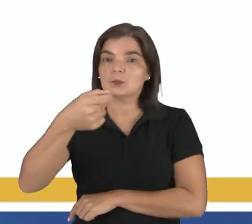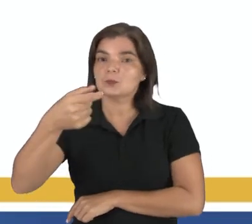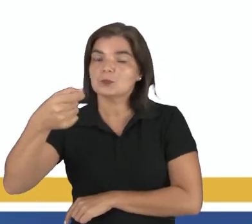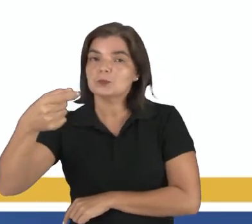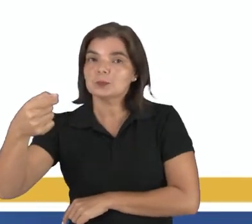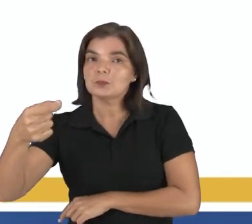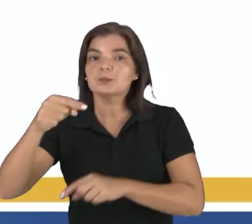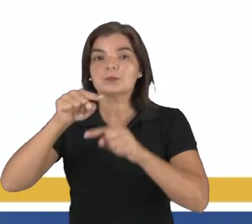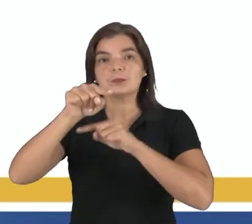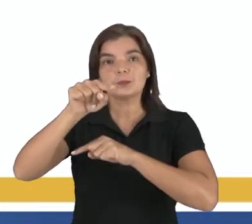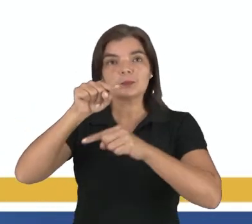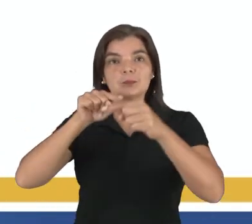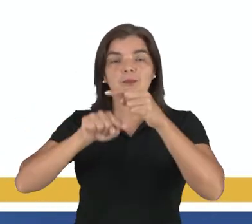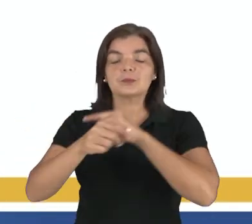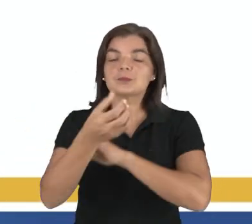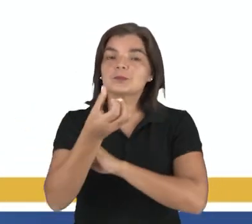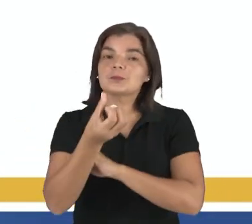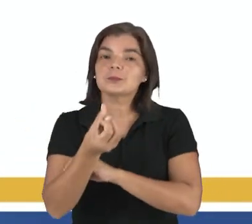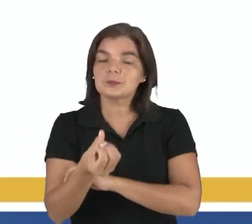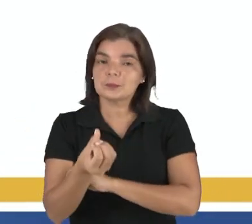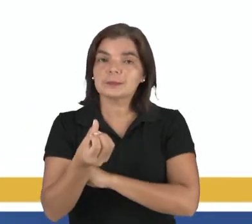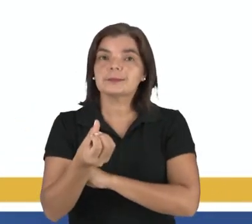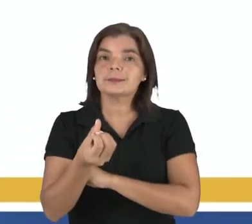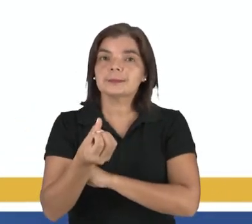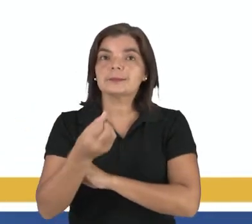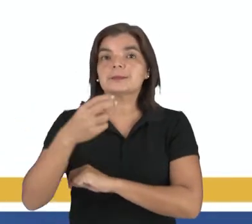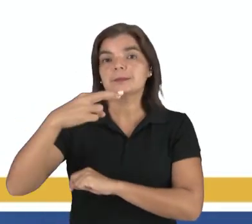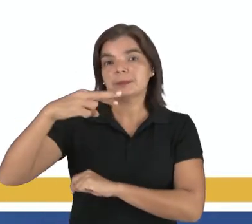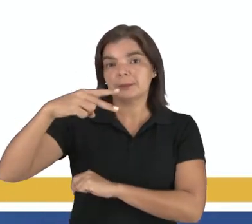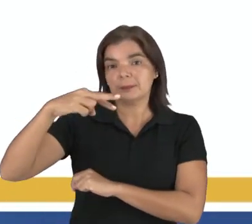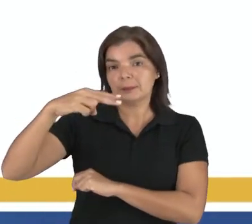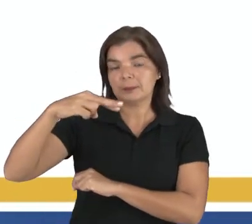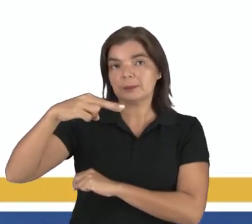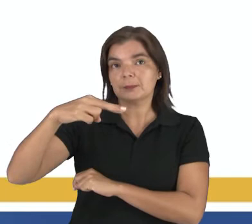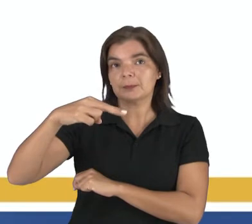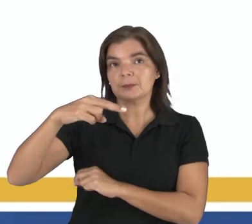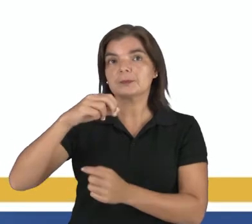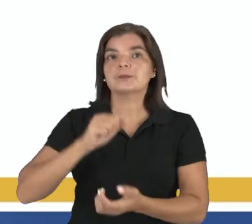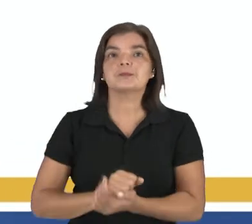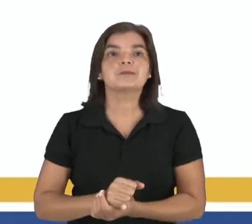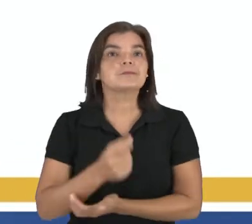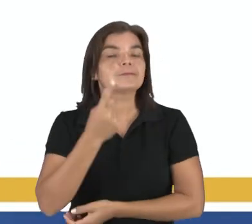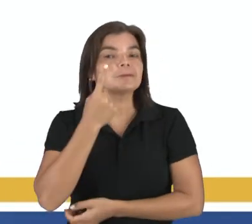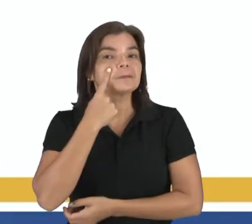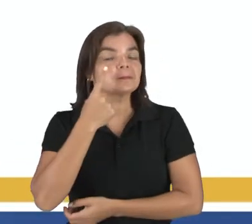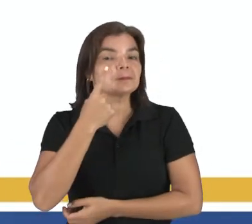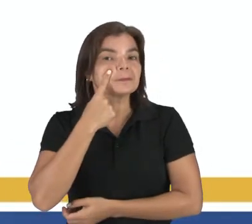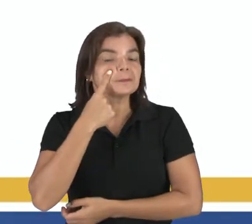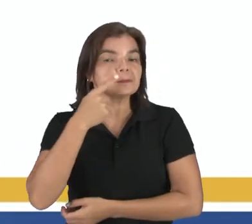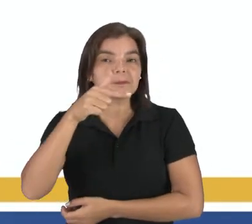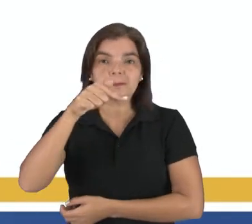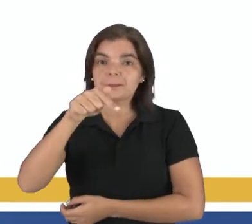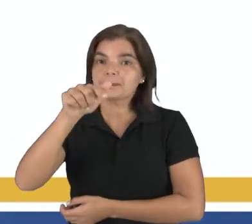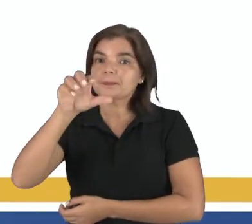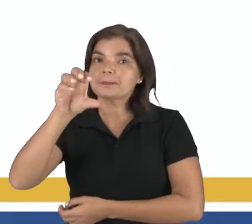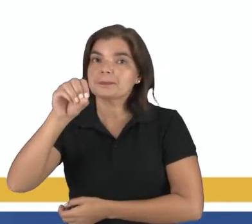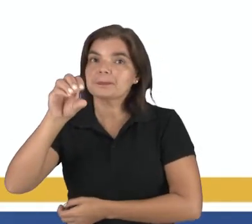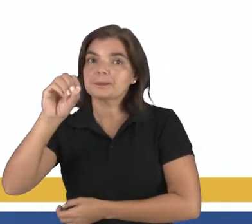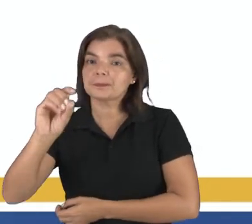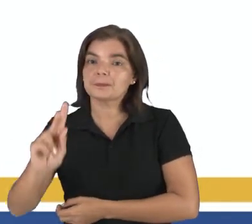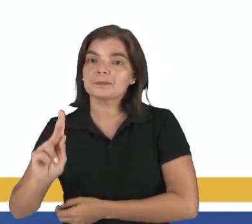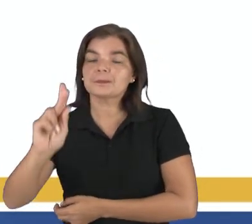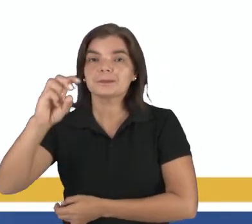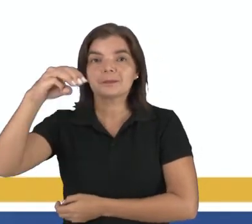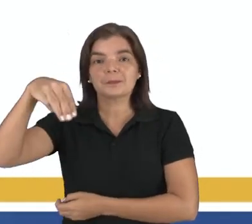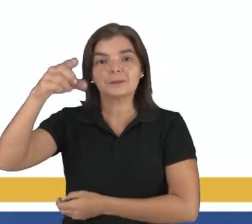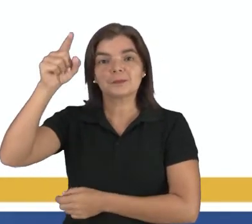teremos 4.200 dividido por 6. E aí vocês vão observar que nós temos como